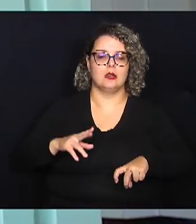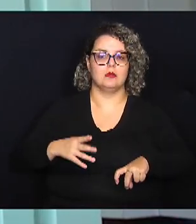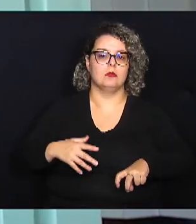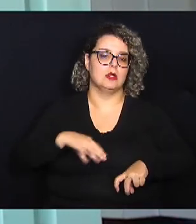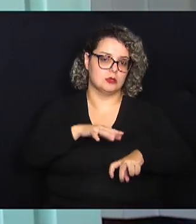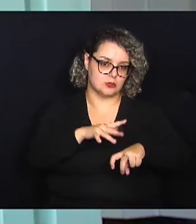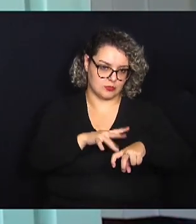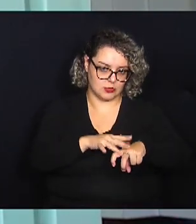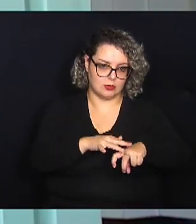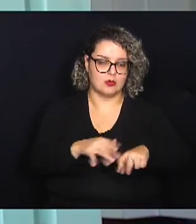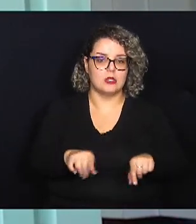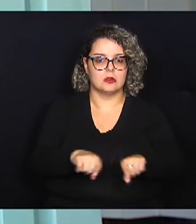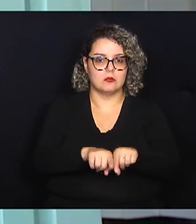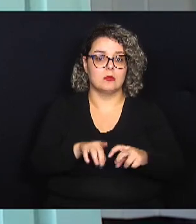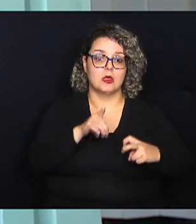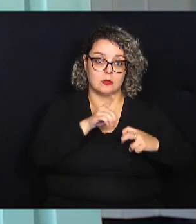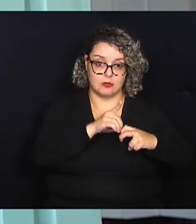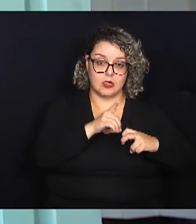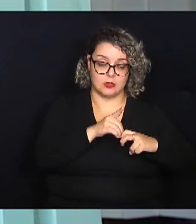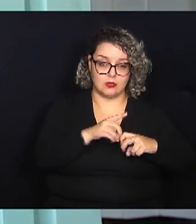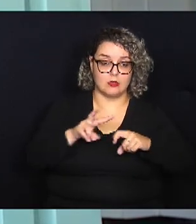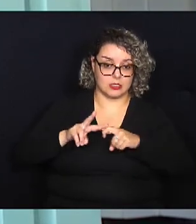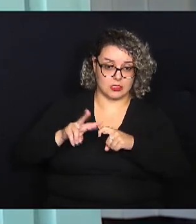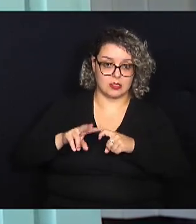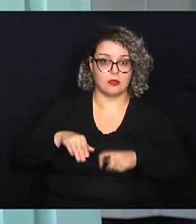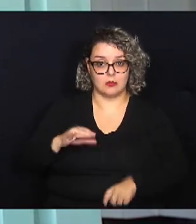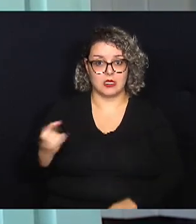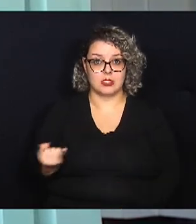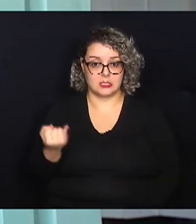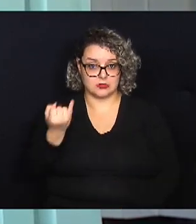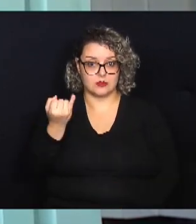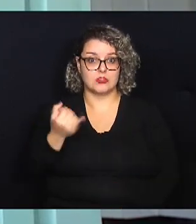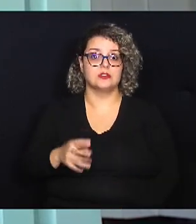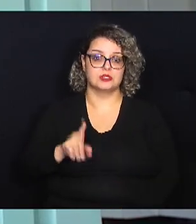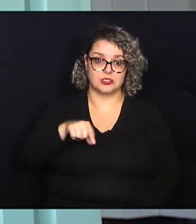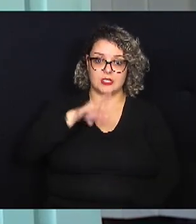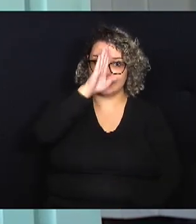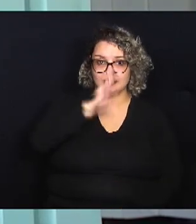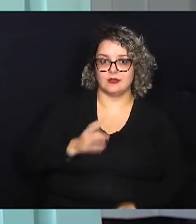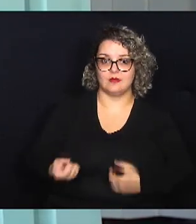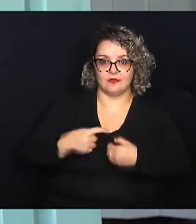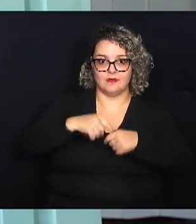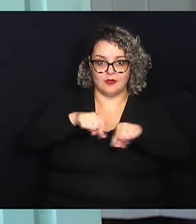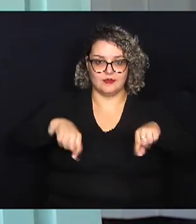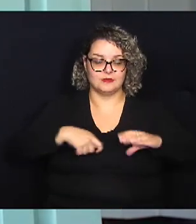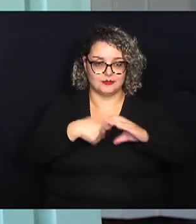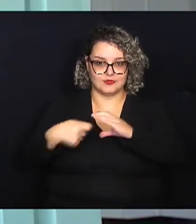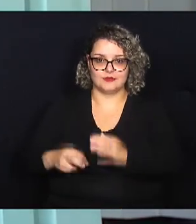consulta. E o mais legal e o mais importante, assim, que é tudo de graça, né, Gabriel? Volto com você aí do estúdio.